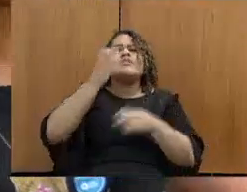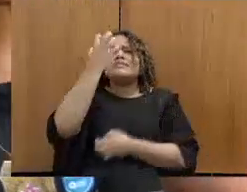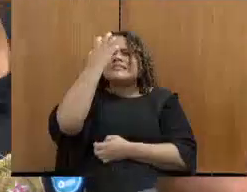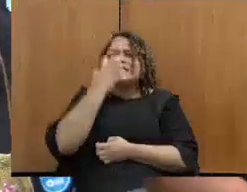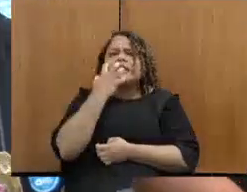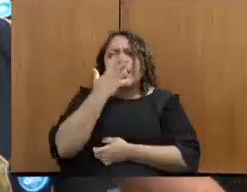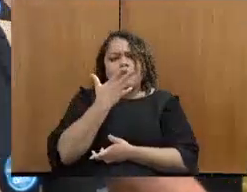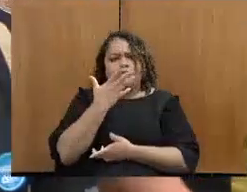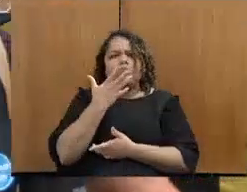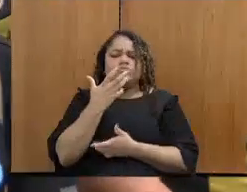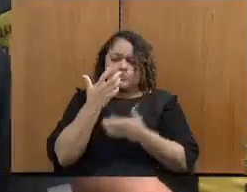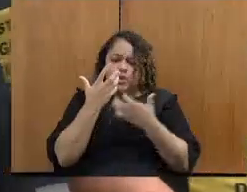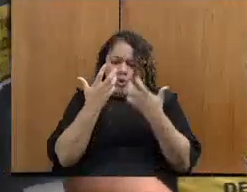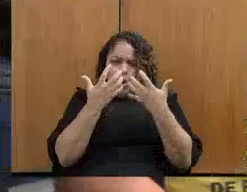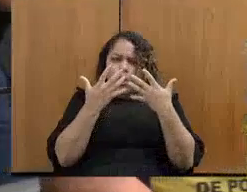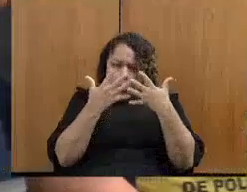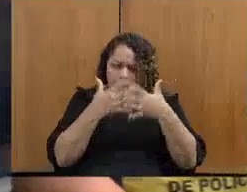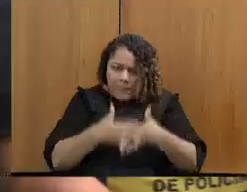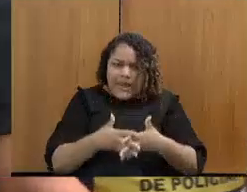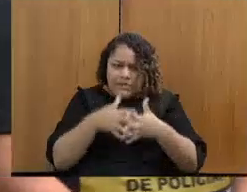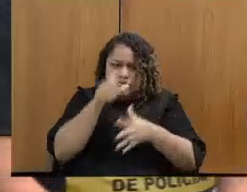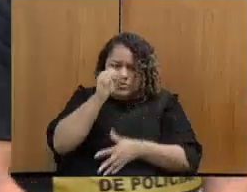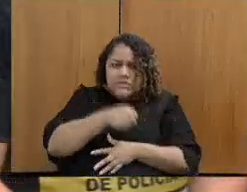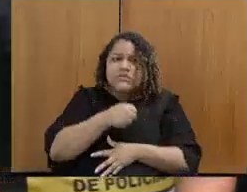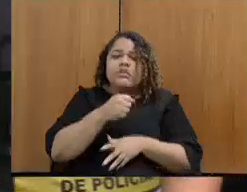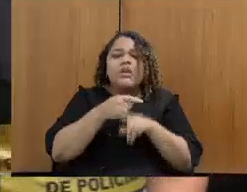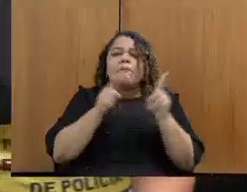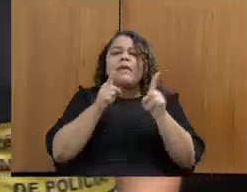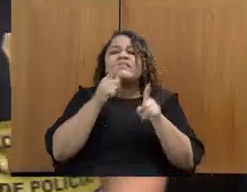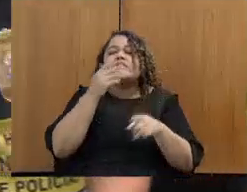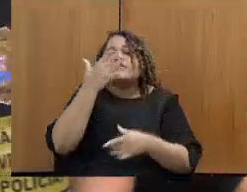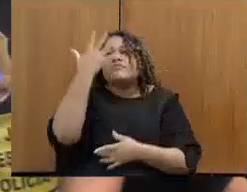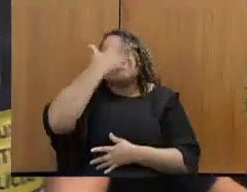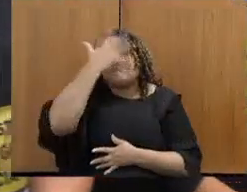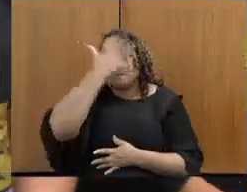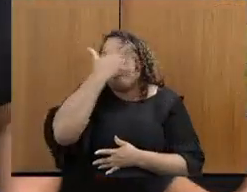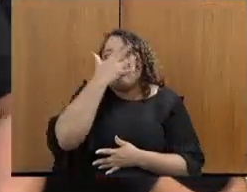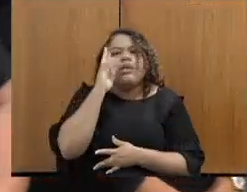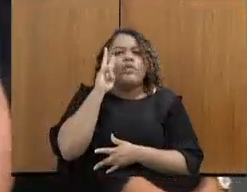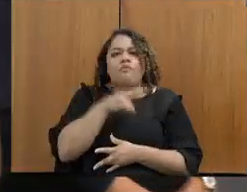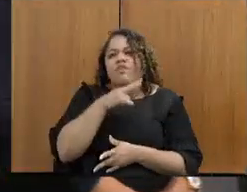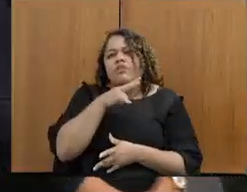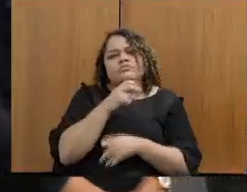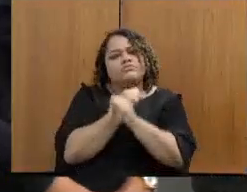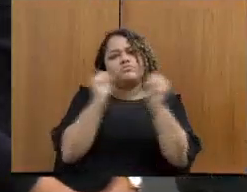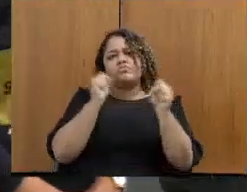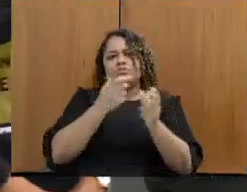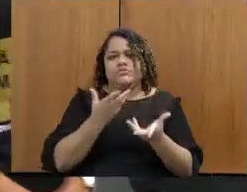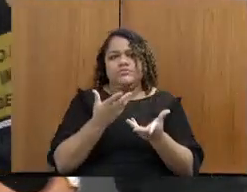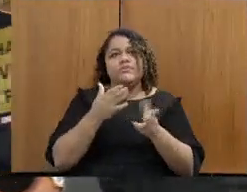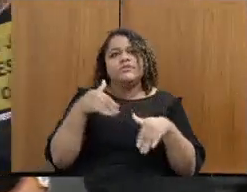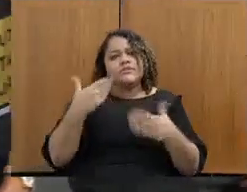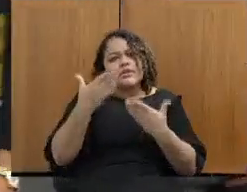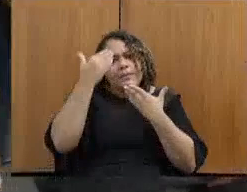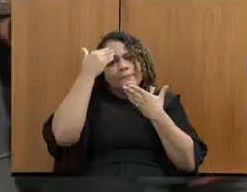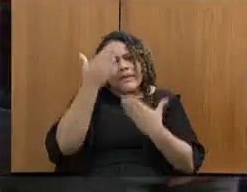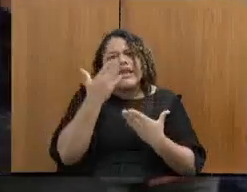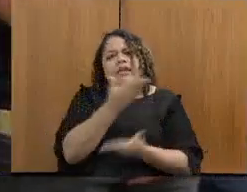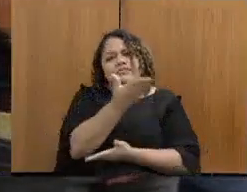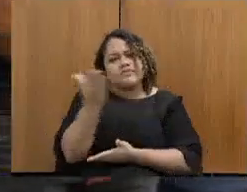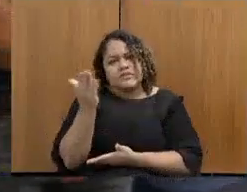mas não podemos tapar o sol com a peneira eu queria agradecer muito a presença dos Senhores Delegados